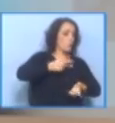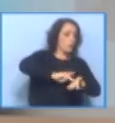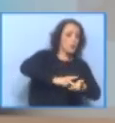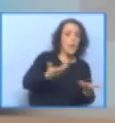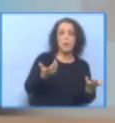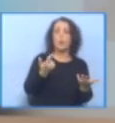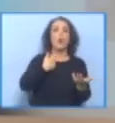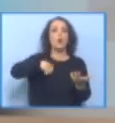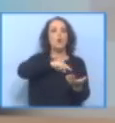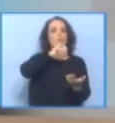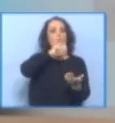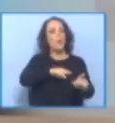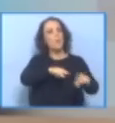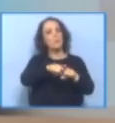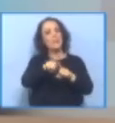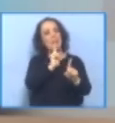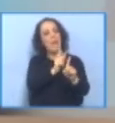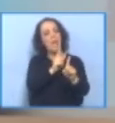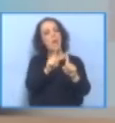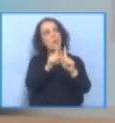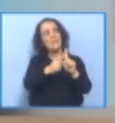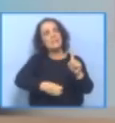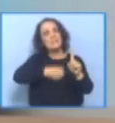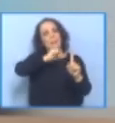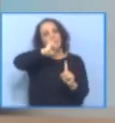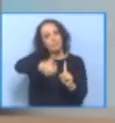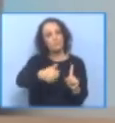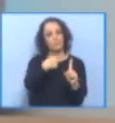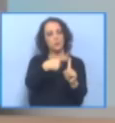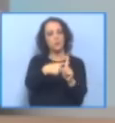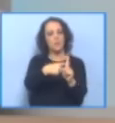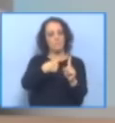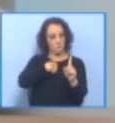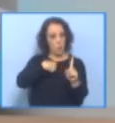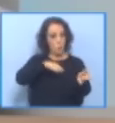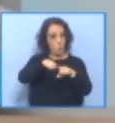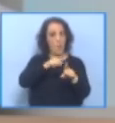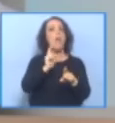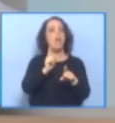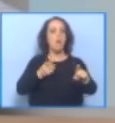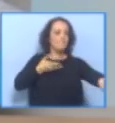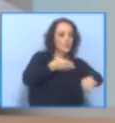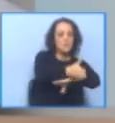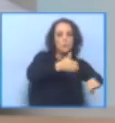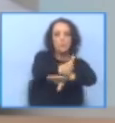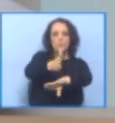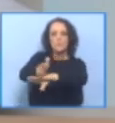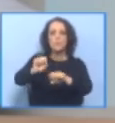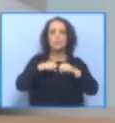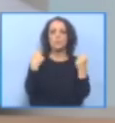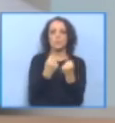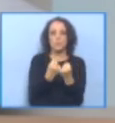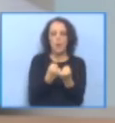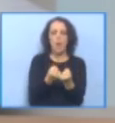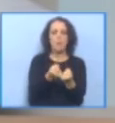podemos fazer política no sentido bom do termo, ou seja, no sentido de intervenção social, de intervenção, digamos,